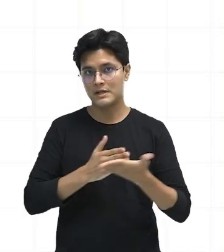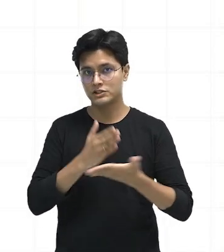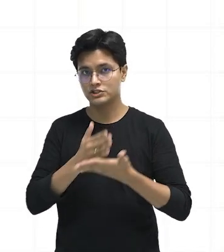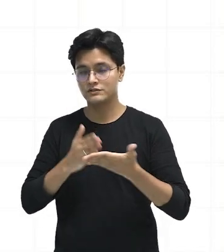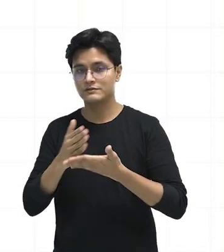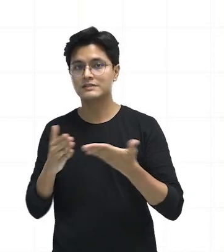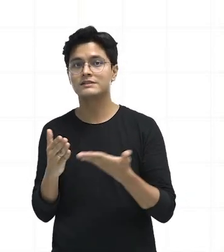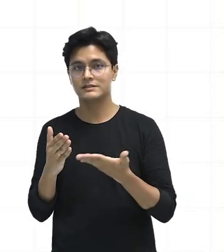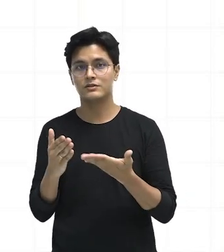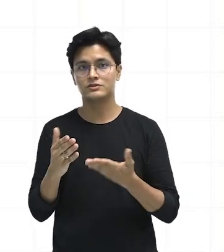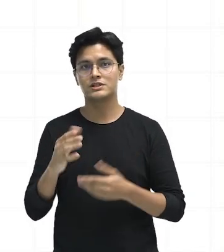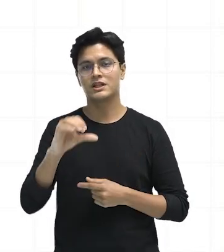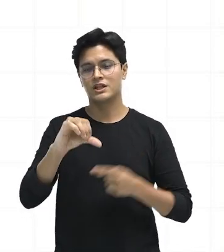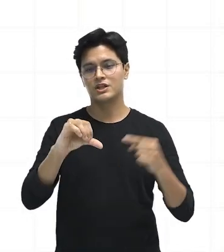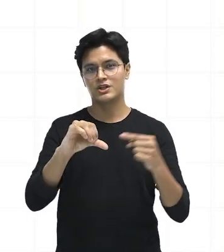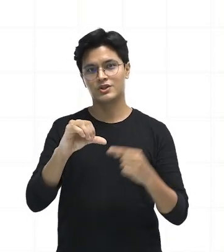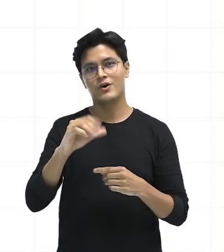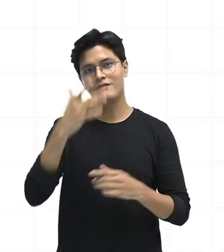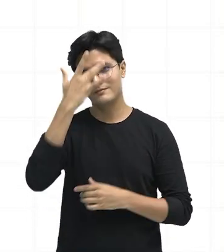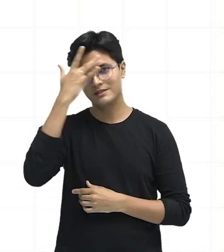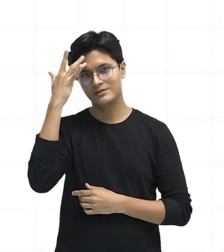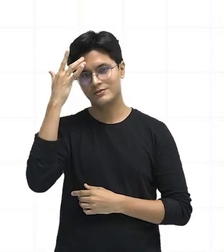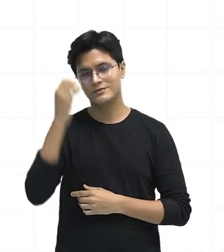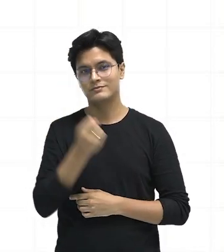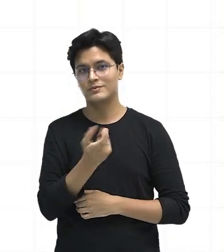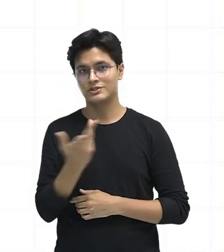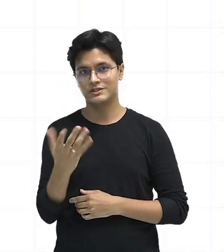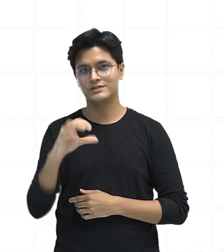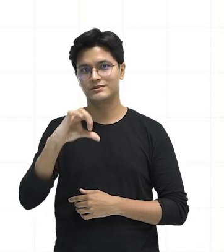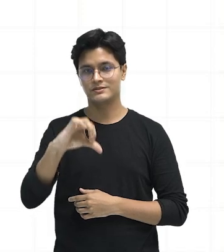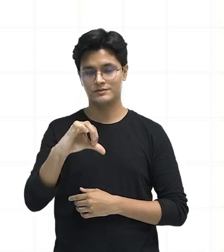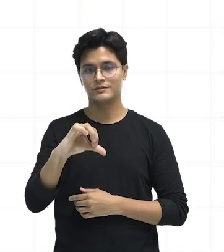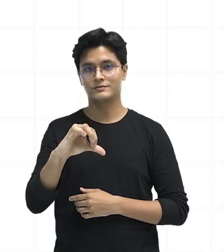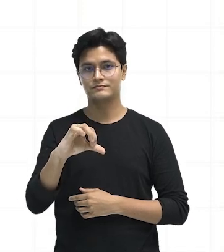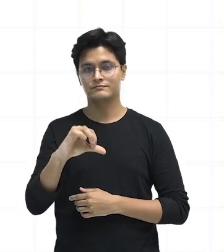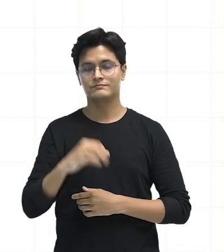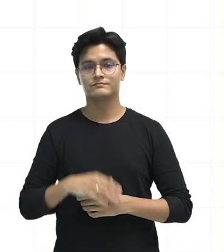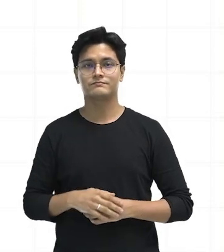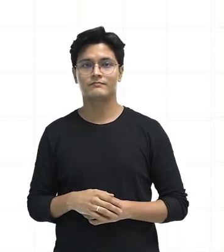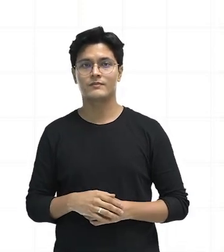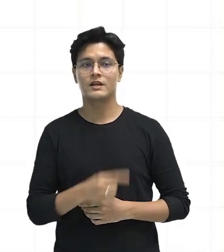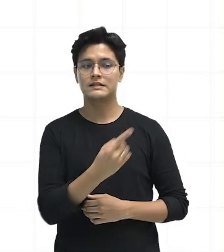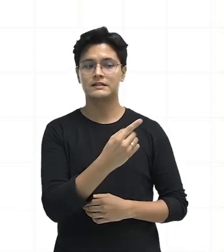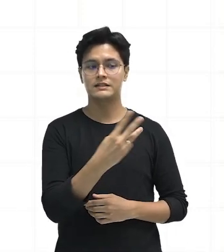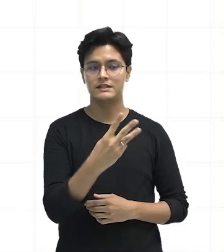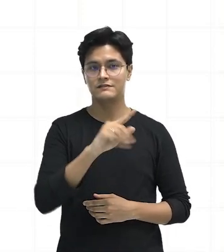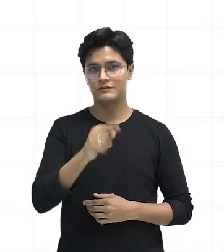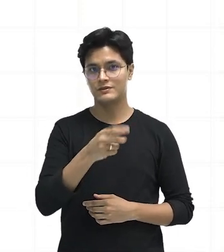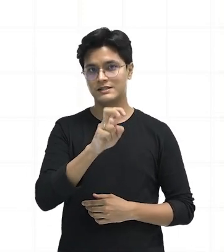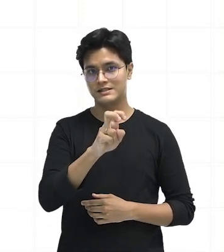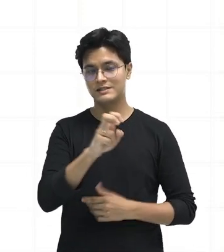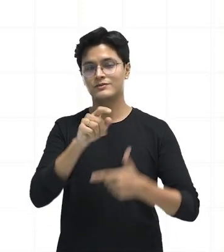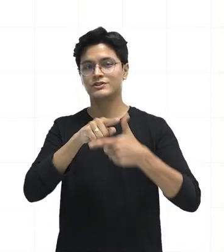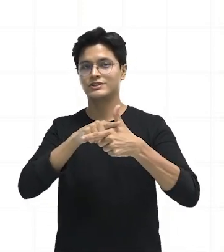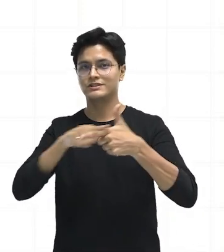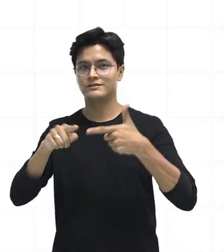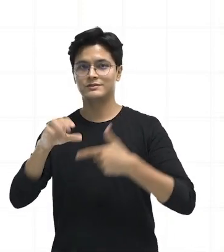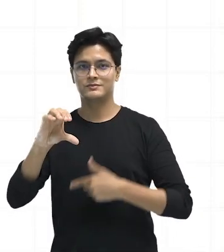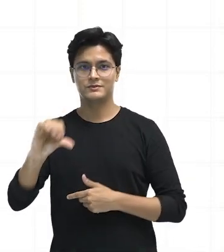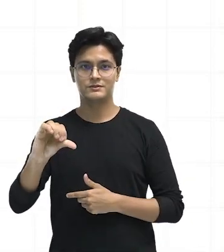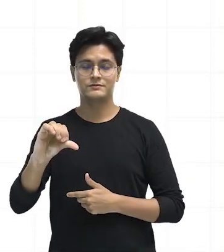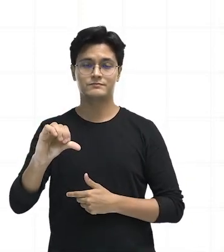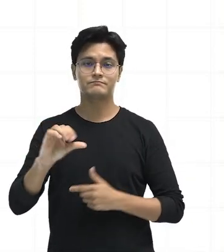pessoas. Uma divisão de quem por 9? Dos 13,5, pessoal, tá bom? Então, a gente vai